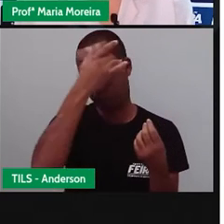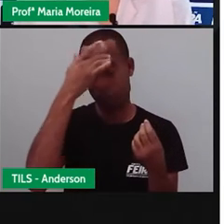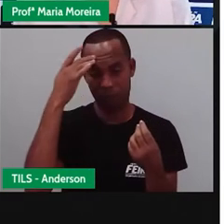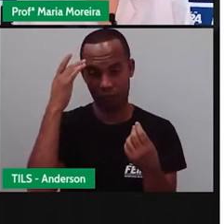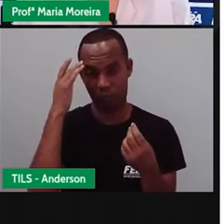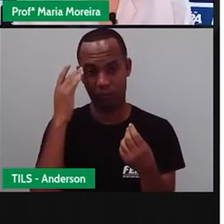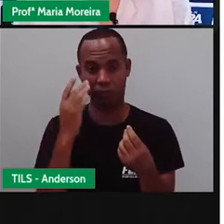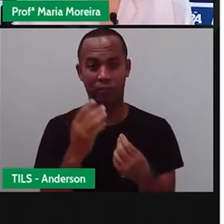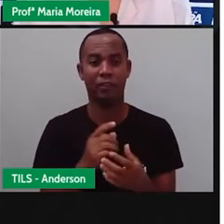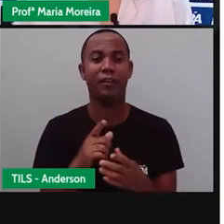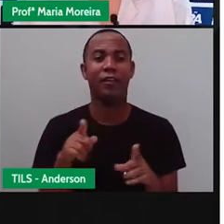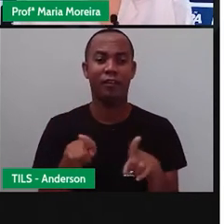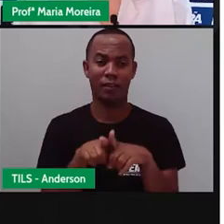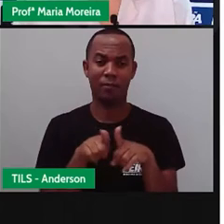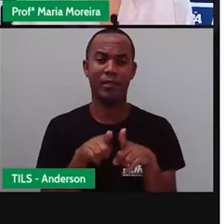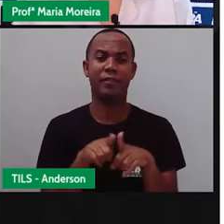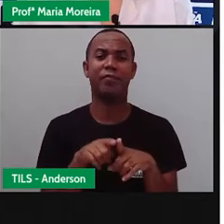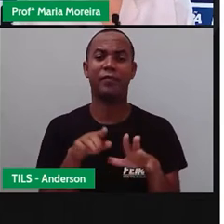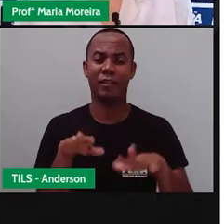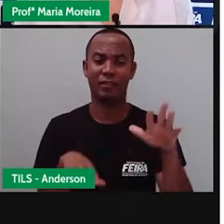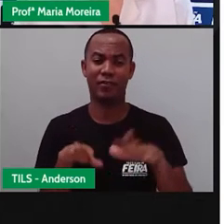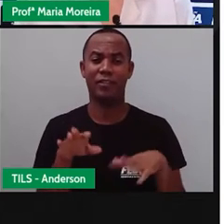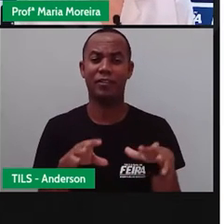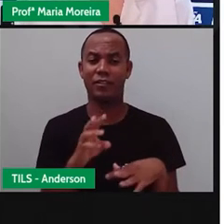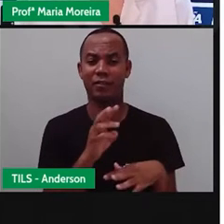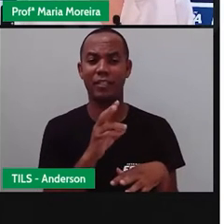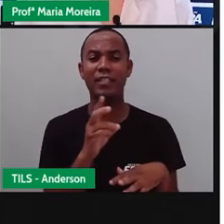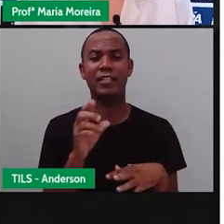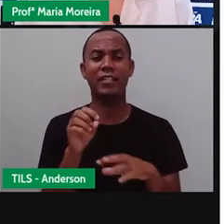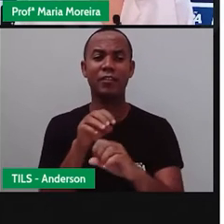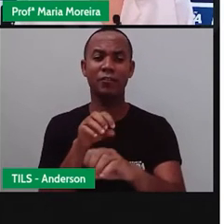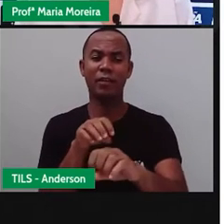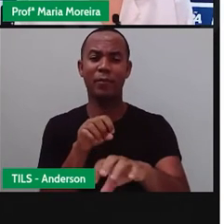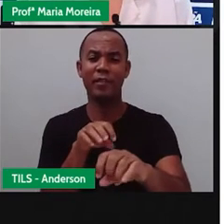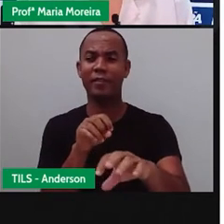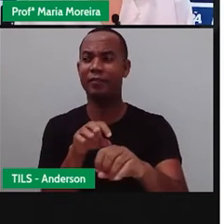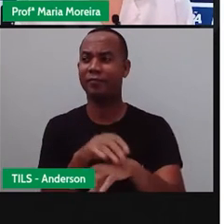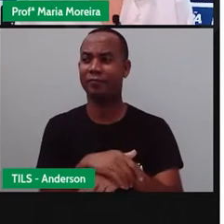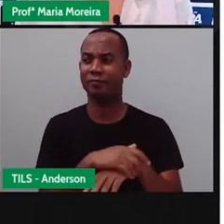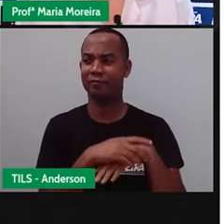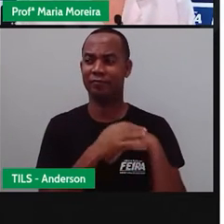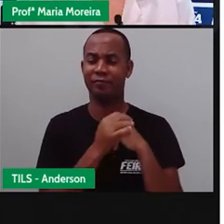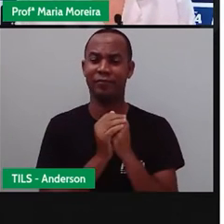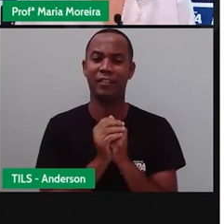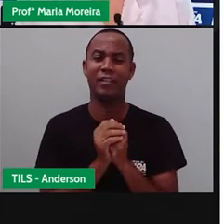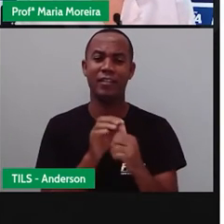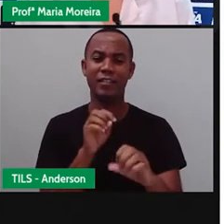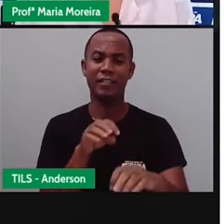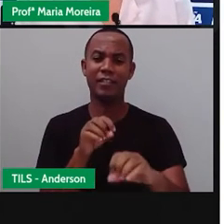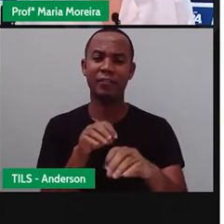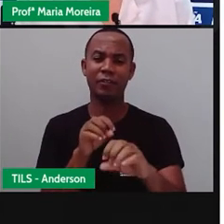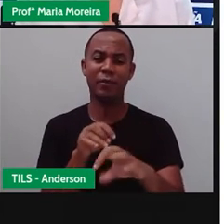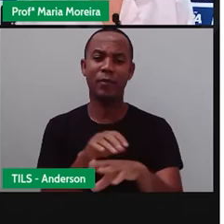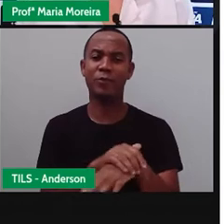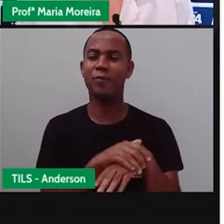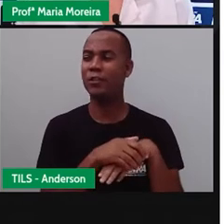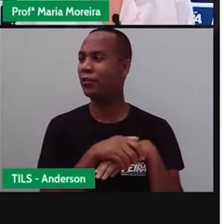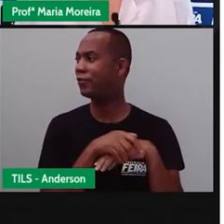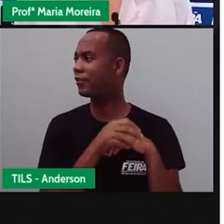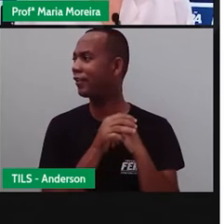hoje segunda coisinhas Anderson e eu também Conto até hoje pro Vânia conta para Vânia conta com os